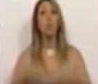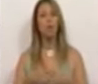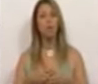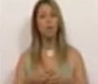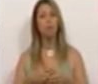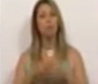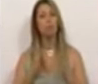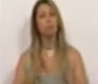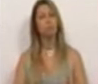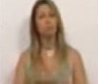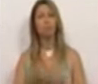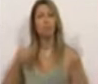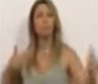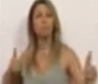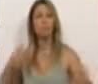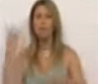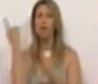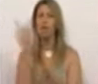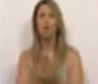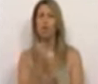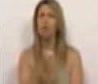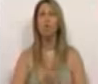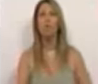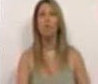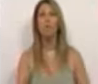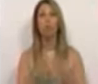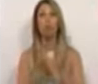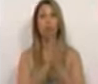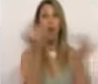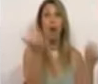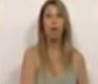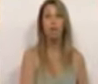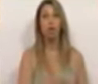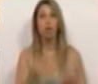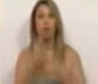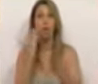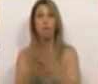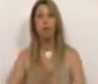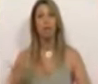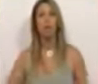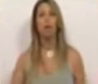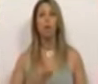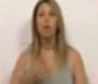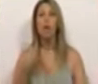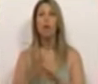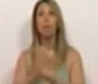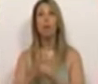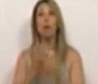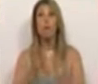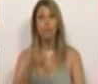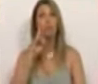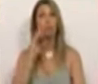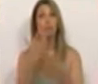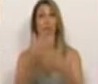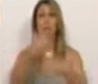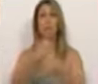necessário afastar de vez as limitações e restrições a direitos laborais. É preciso garantir que os trabalhadores e